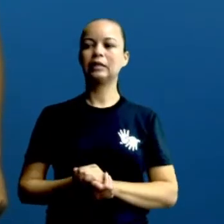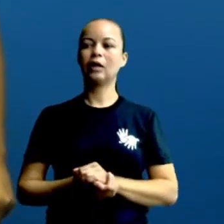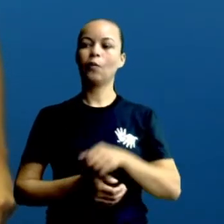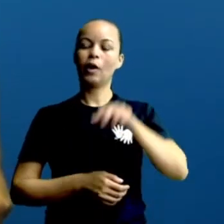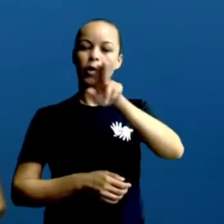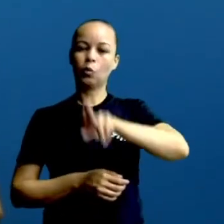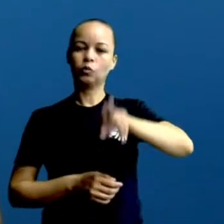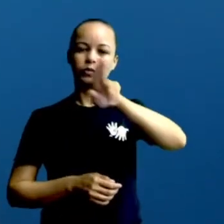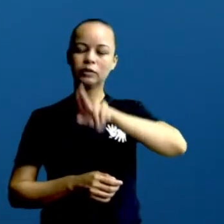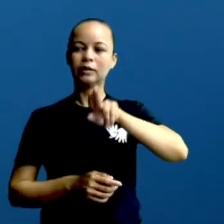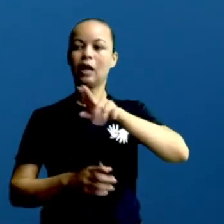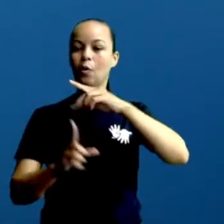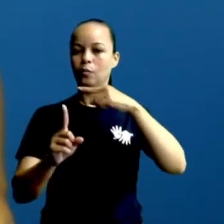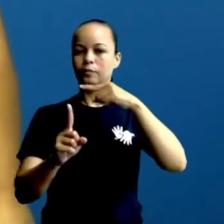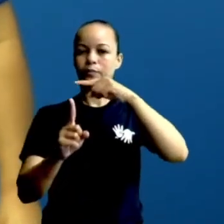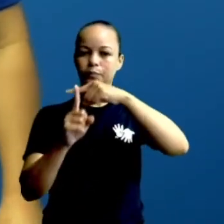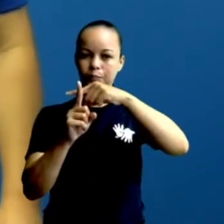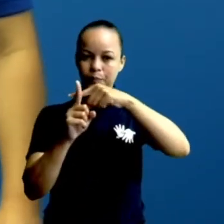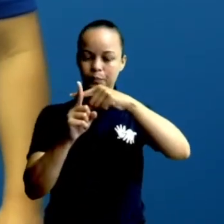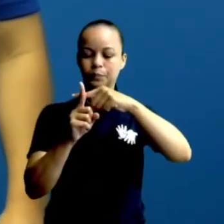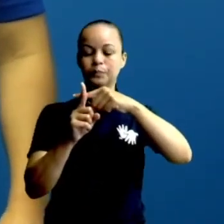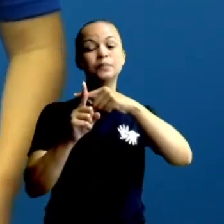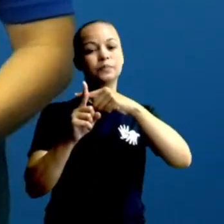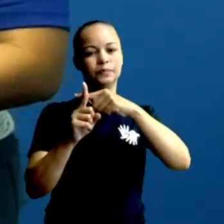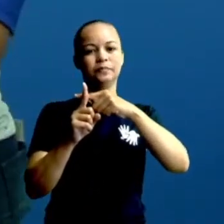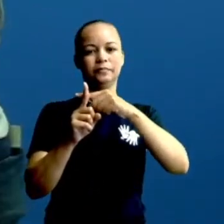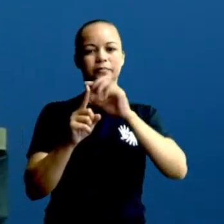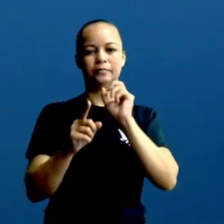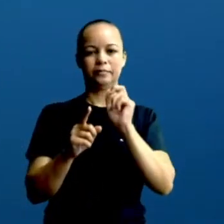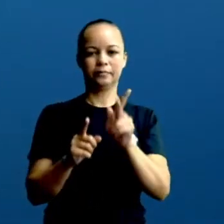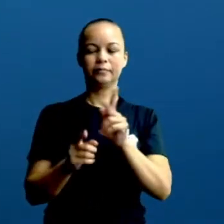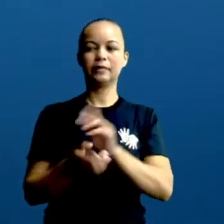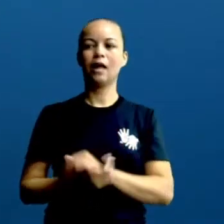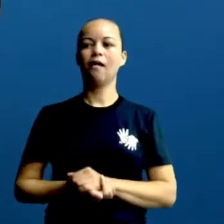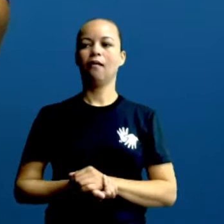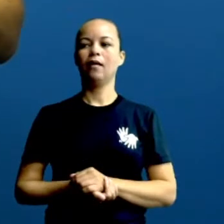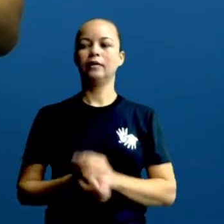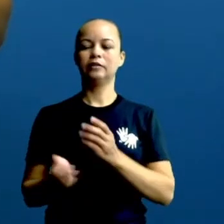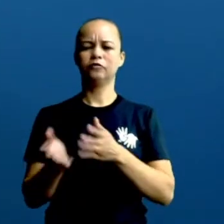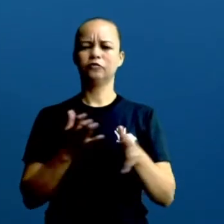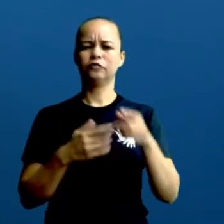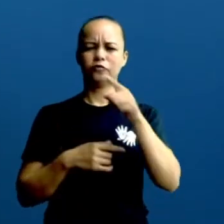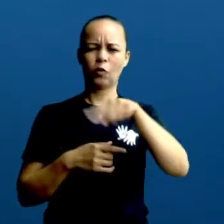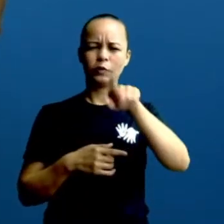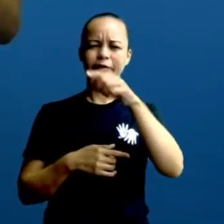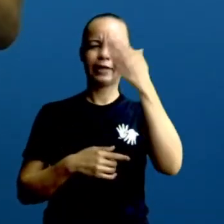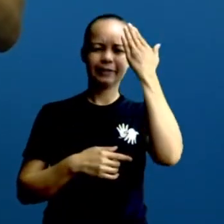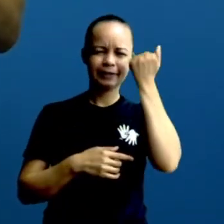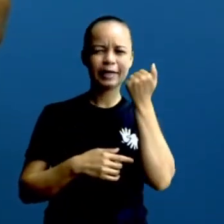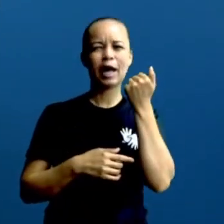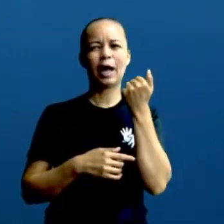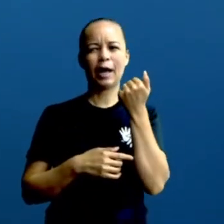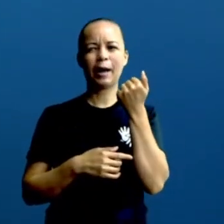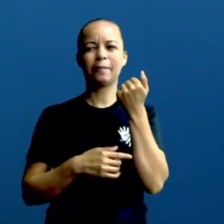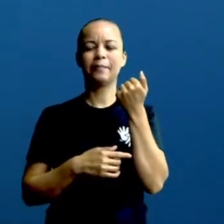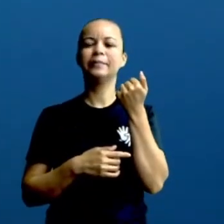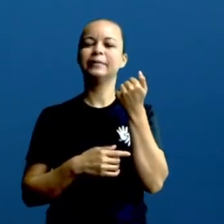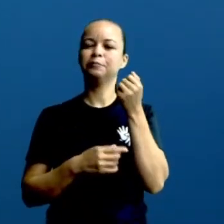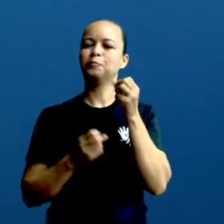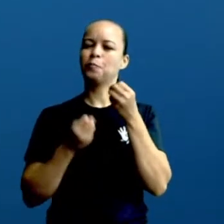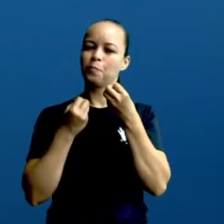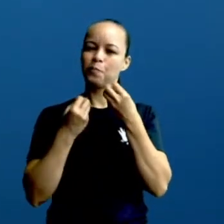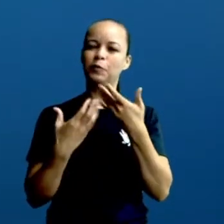usei a a missão tá isso vocês sabem divinamente